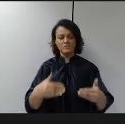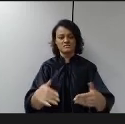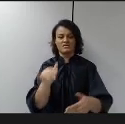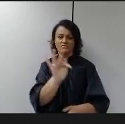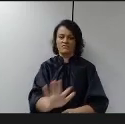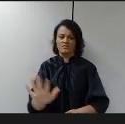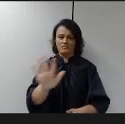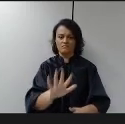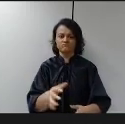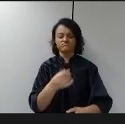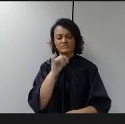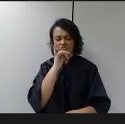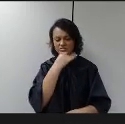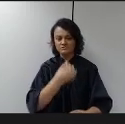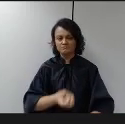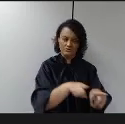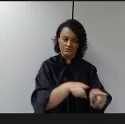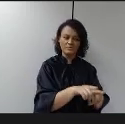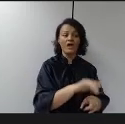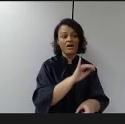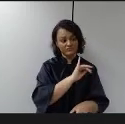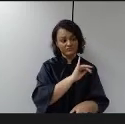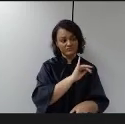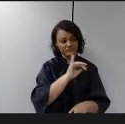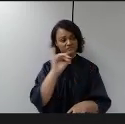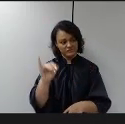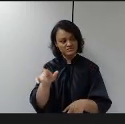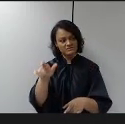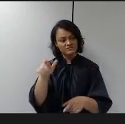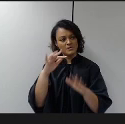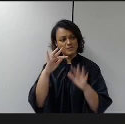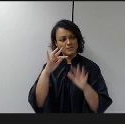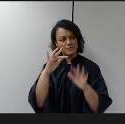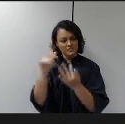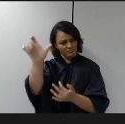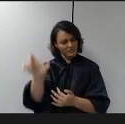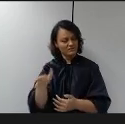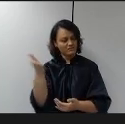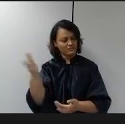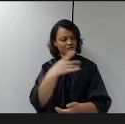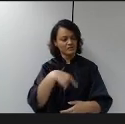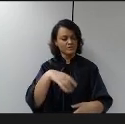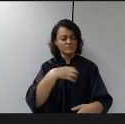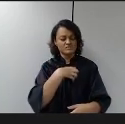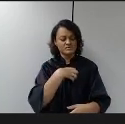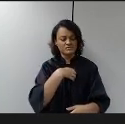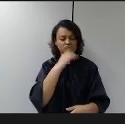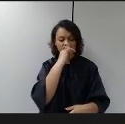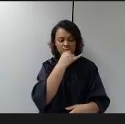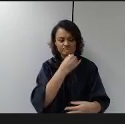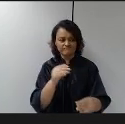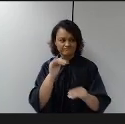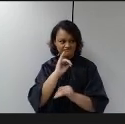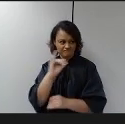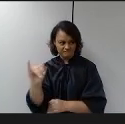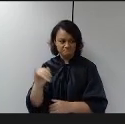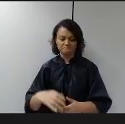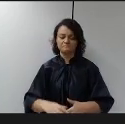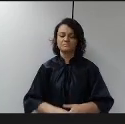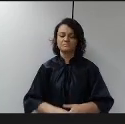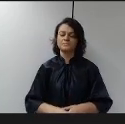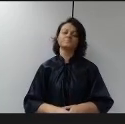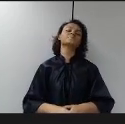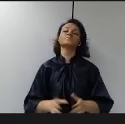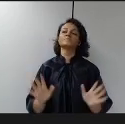Peço que incorpore também esta manifestação. Com isso, nós vamos